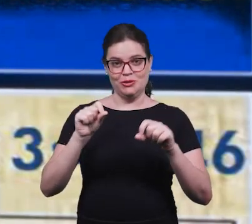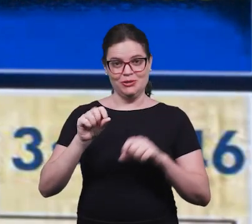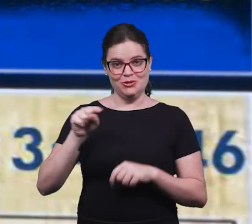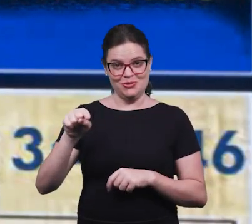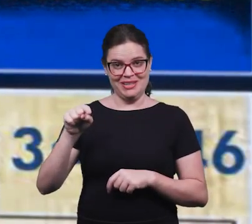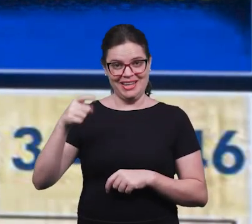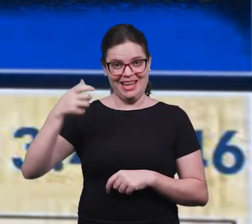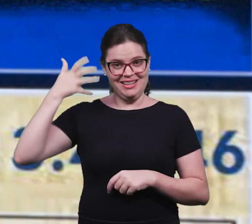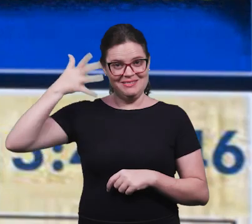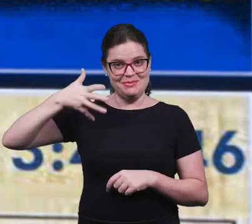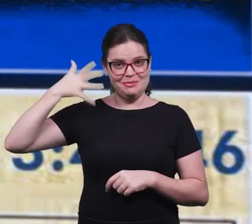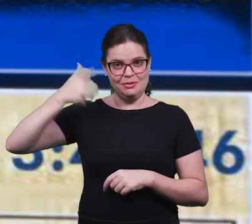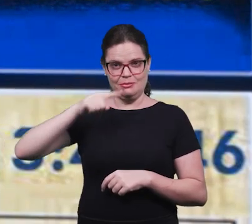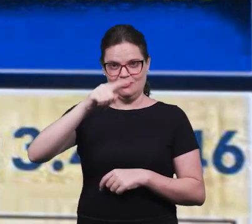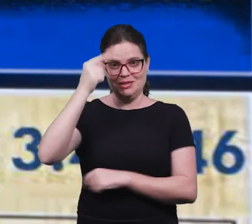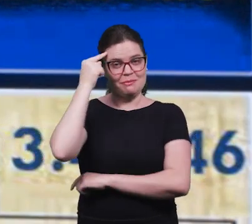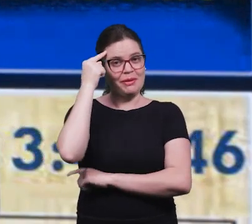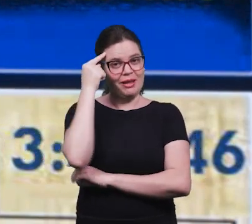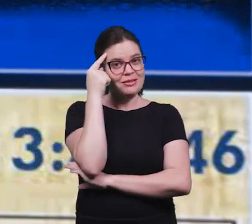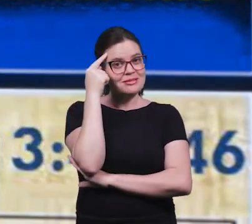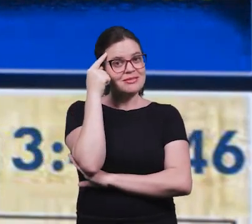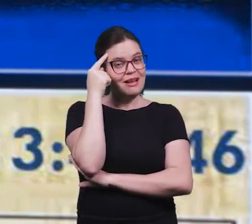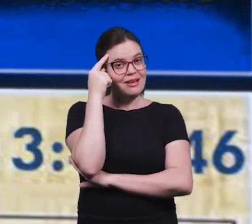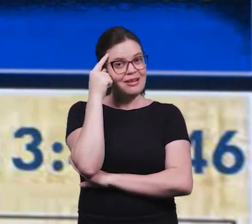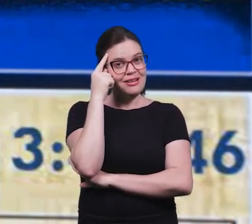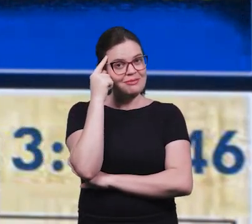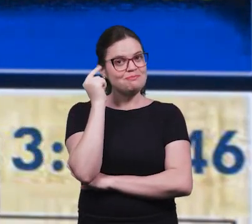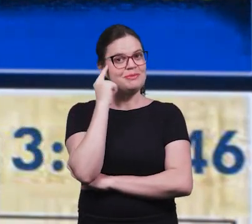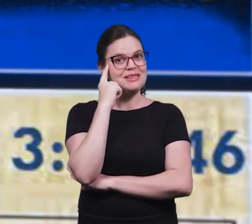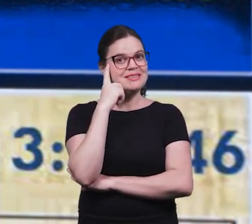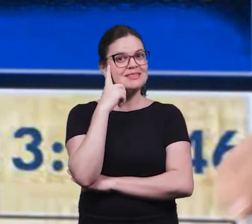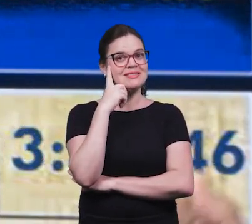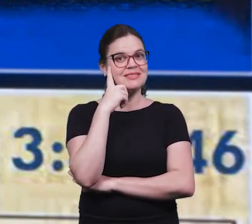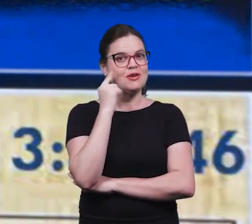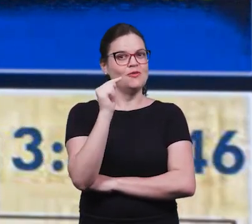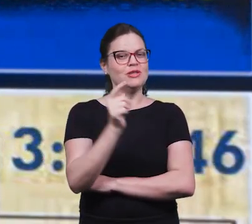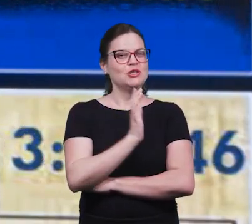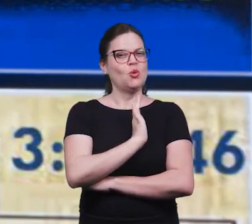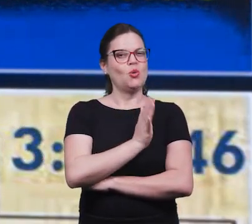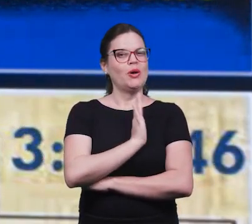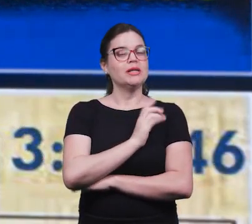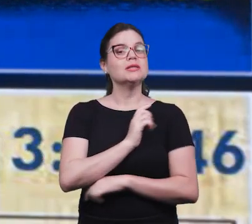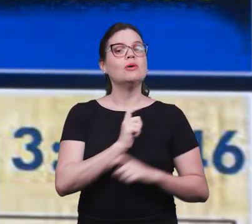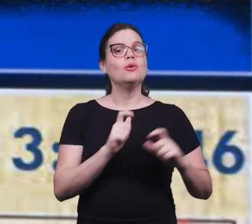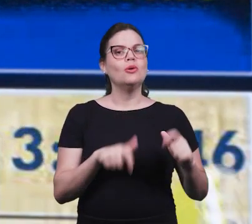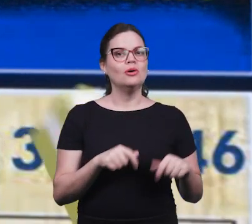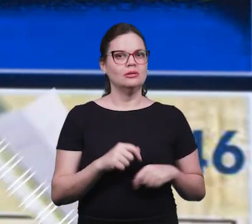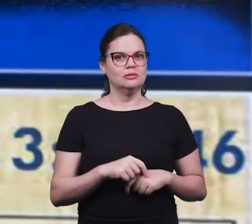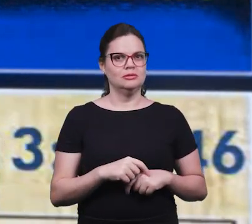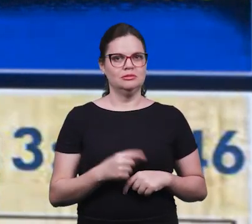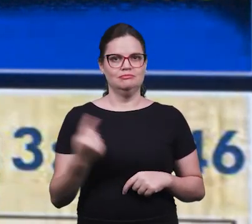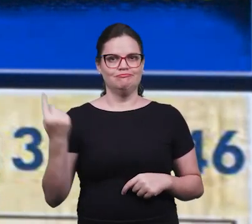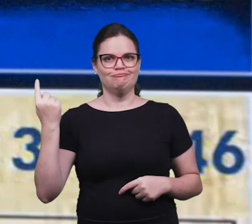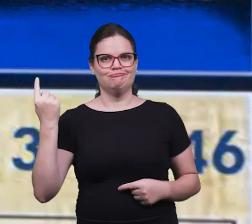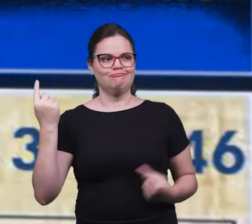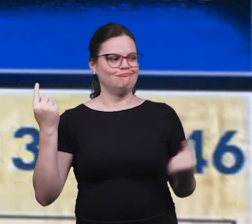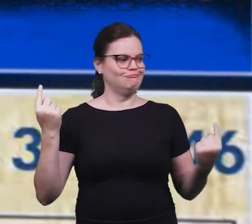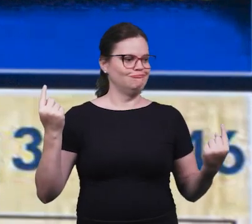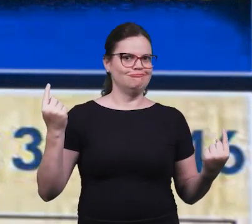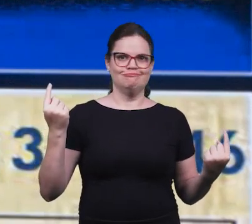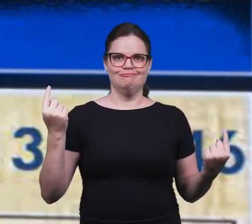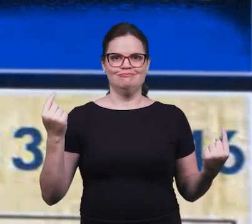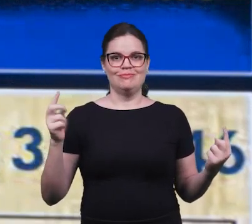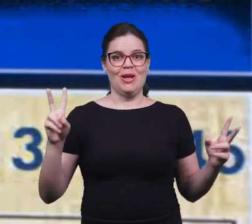já é suficiente para você pensar, para você colocar o seu coração, né, qual a sua experiência